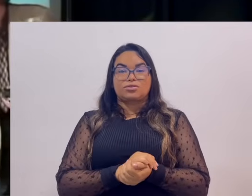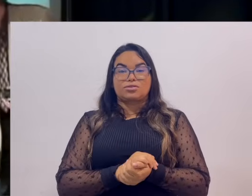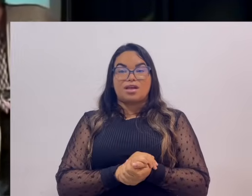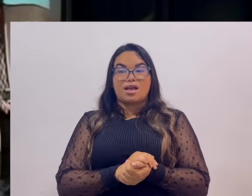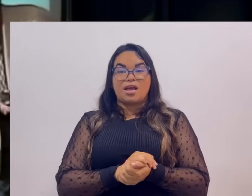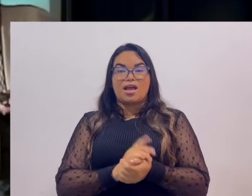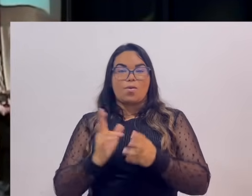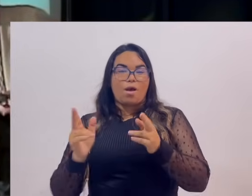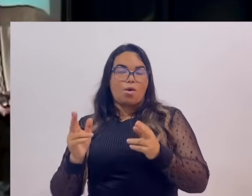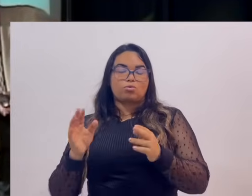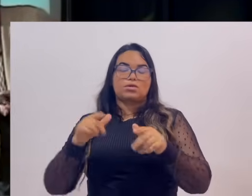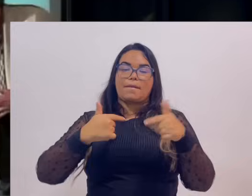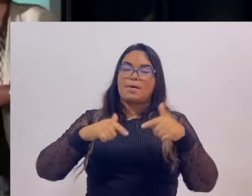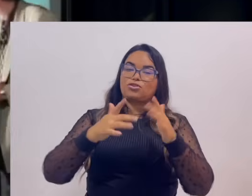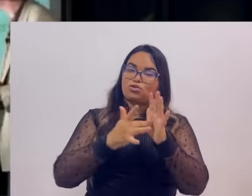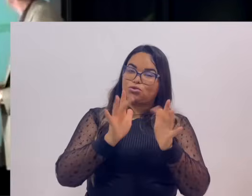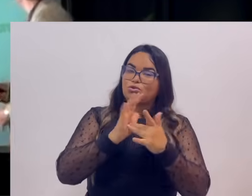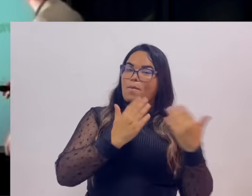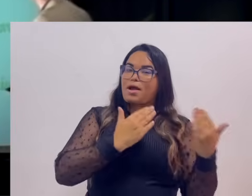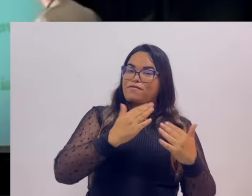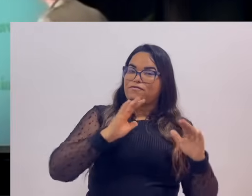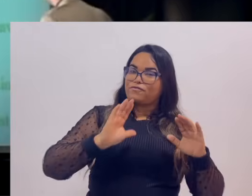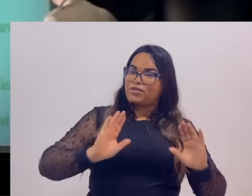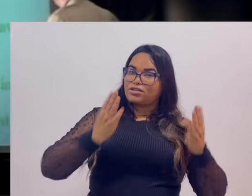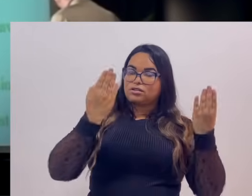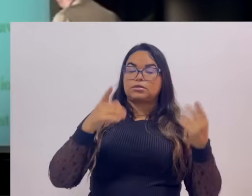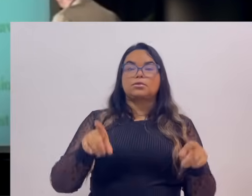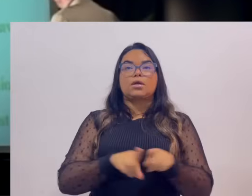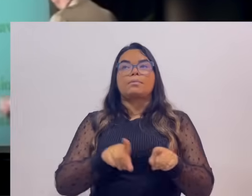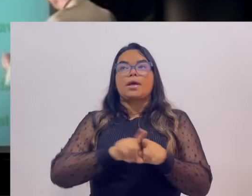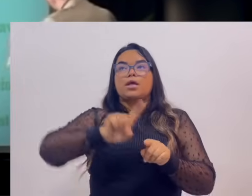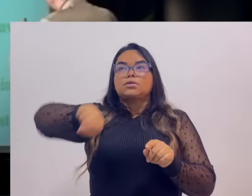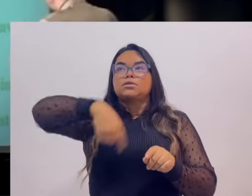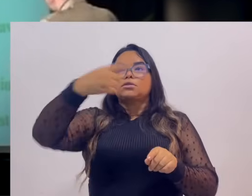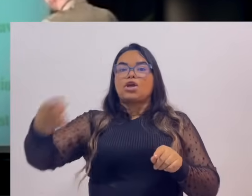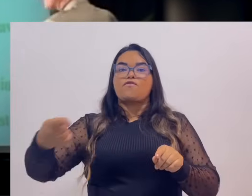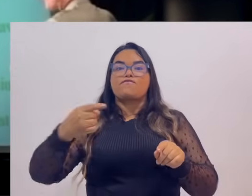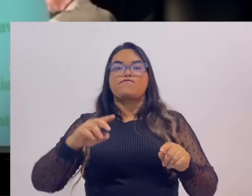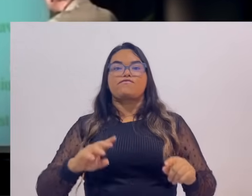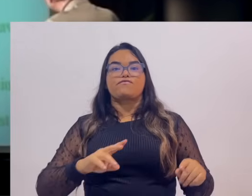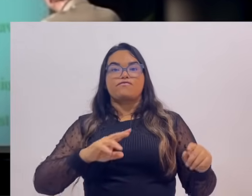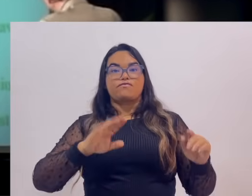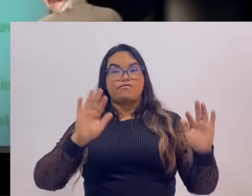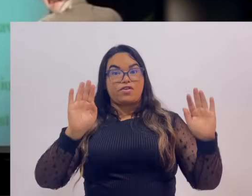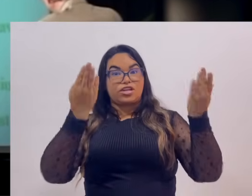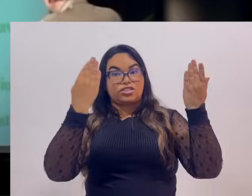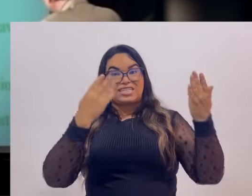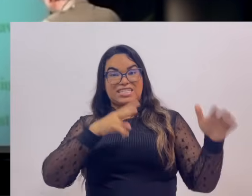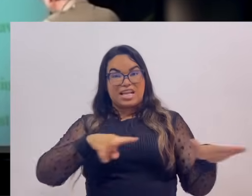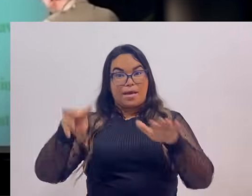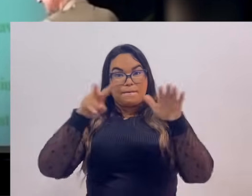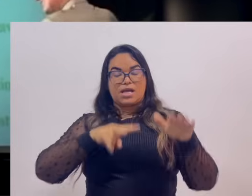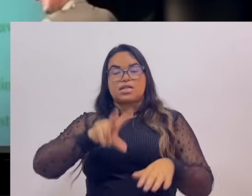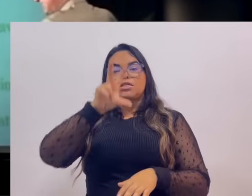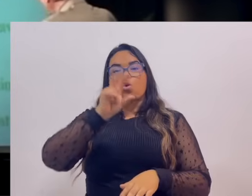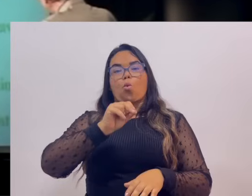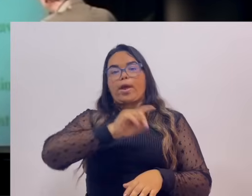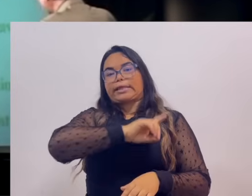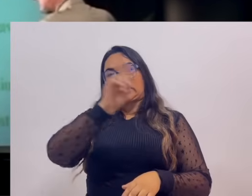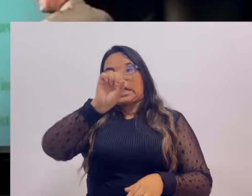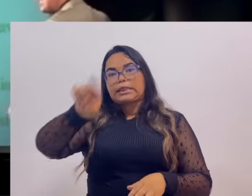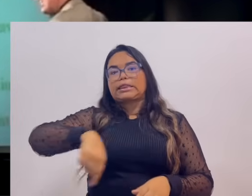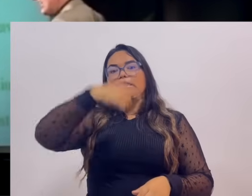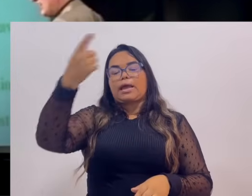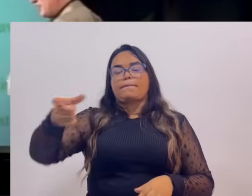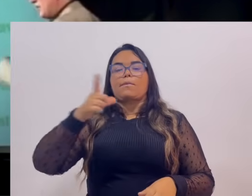estavam celebrando a obra de Cristo isto é surpreendente é incrível e em seguida havia a festa das semanas que era